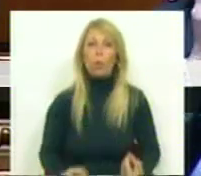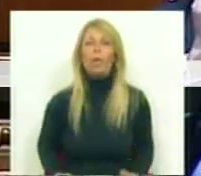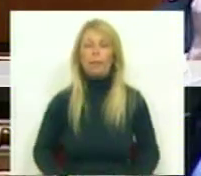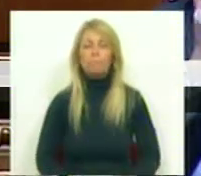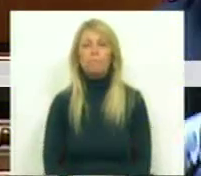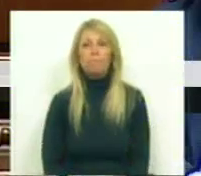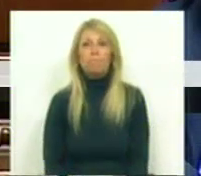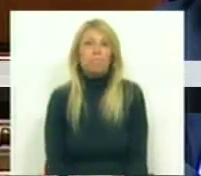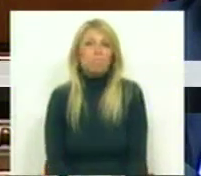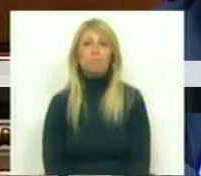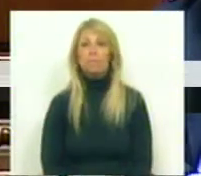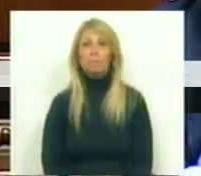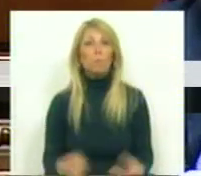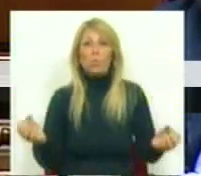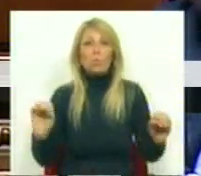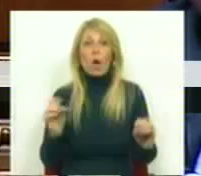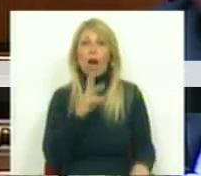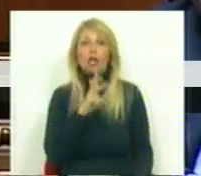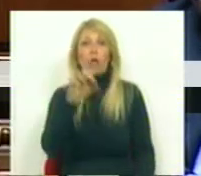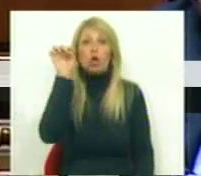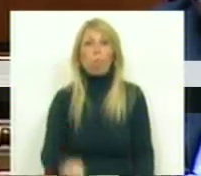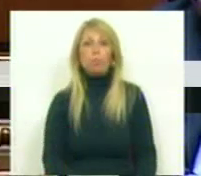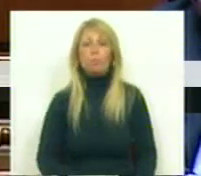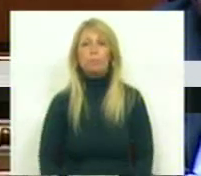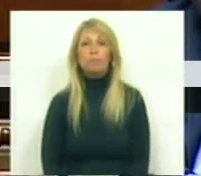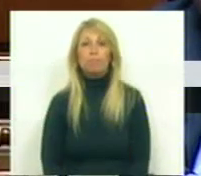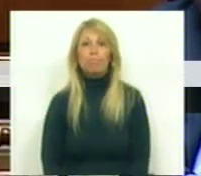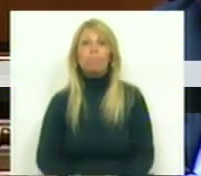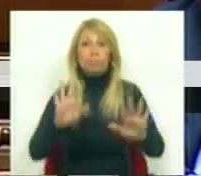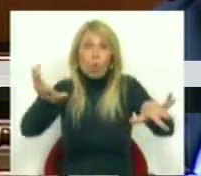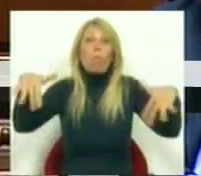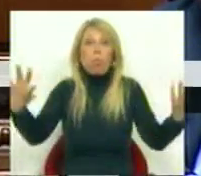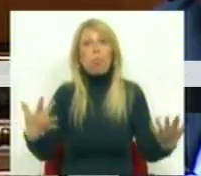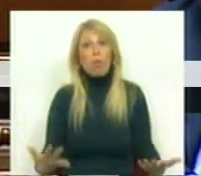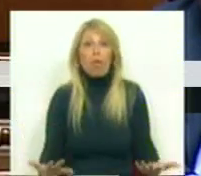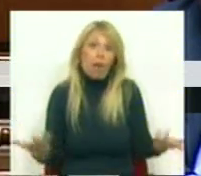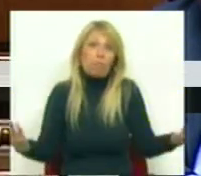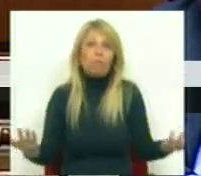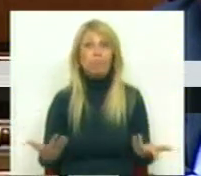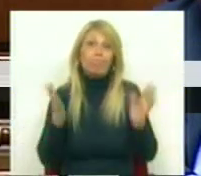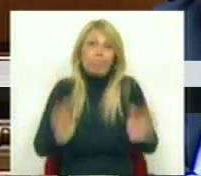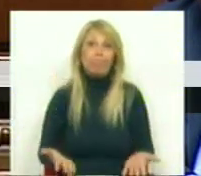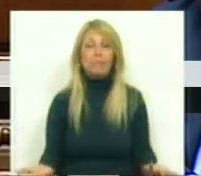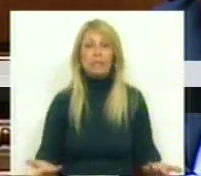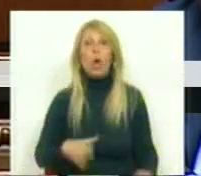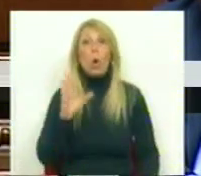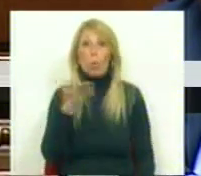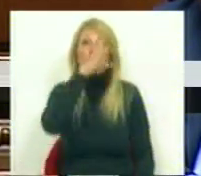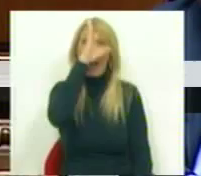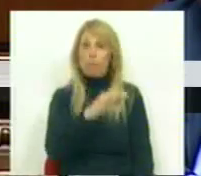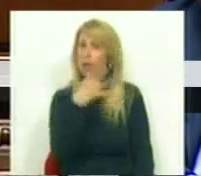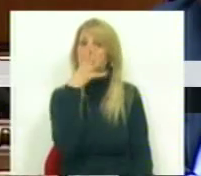não obtém a resposta imediata que poderia merecer, o Primeiro-Ministro confessa